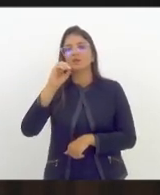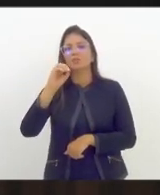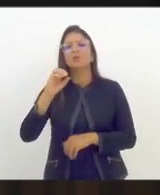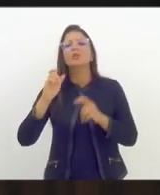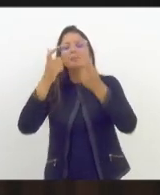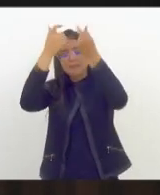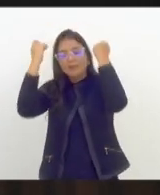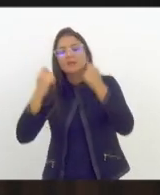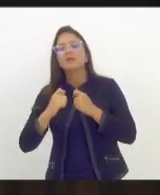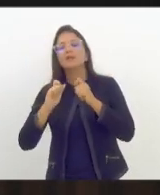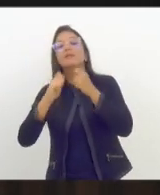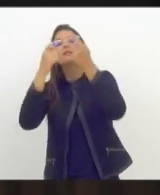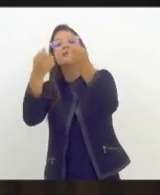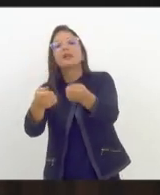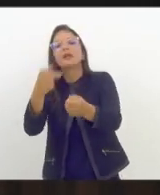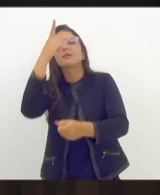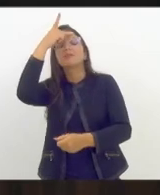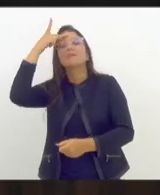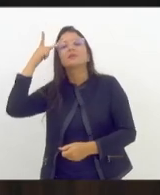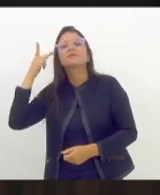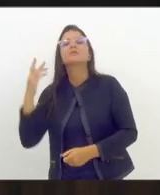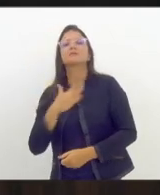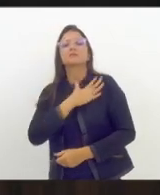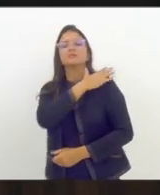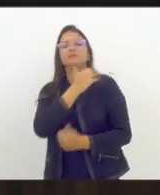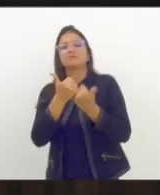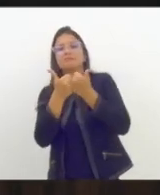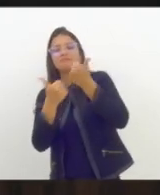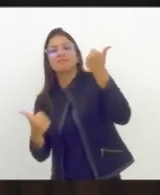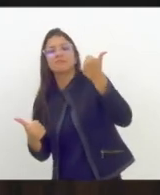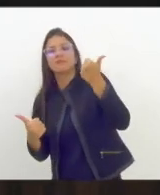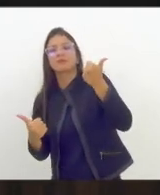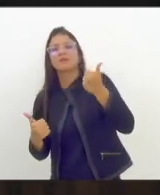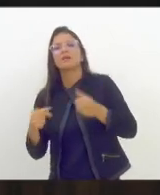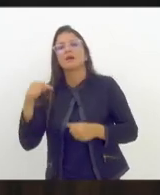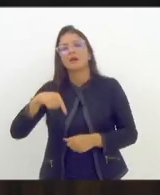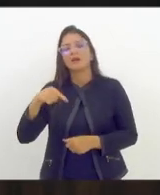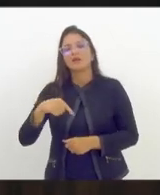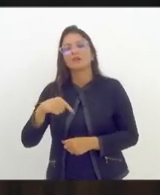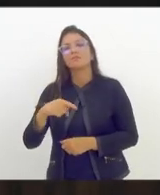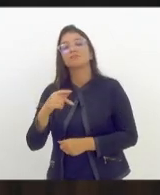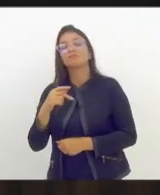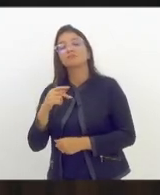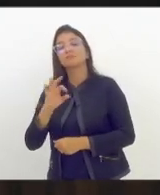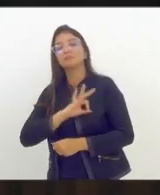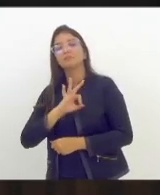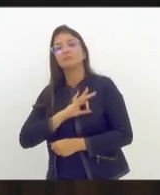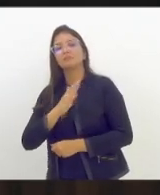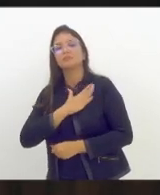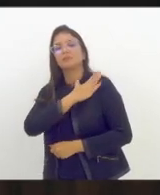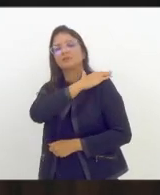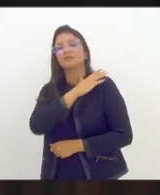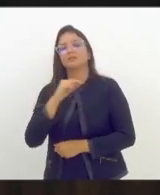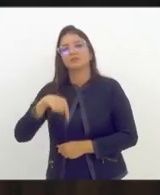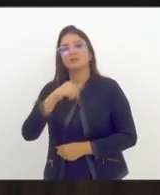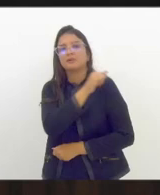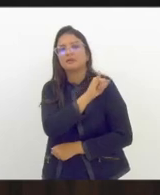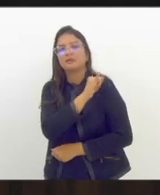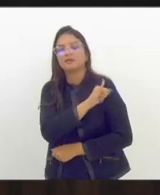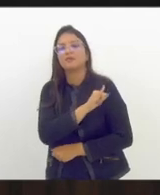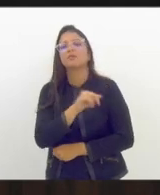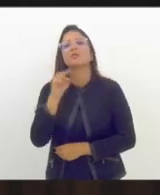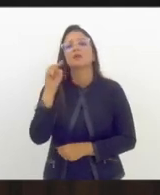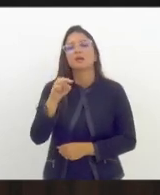Tiradentes e respectivo diploma ao subtenente da Polícia Militar do Estado de Rio de Janeiro, Johnny Teles de Souza. Parecer da Comissão de